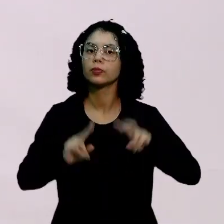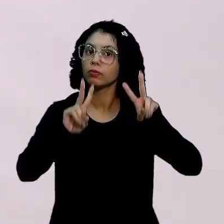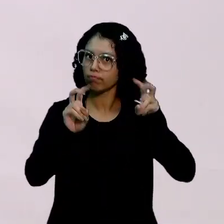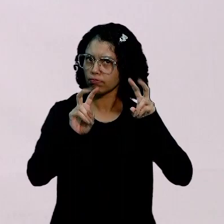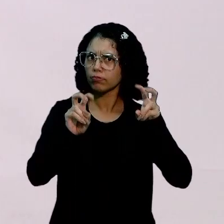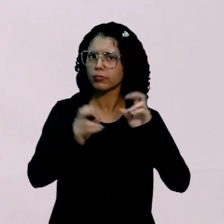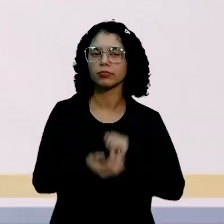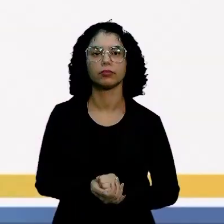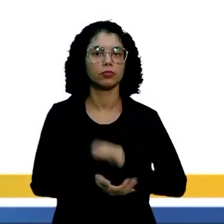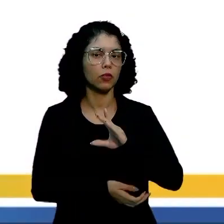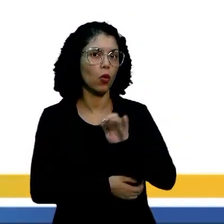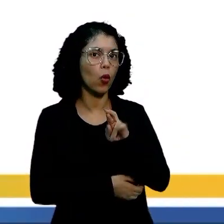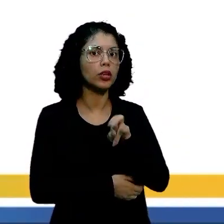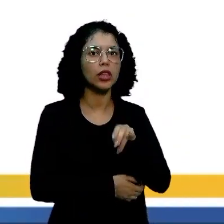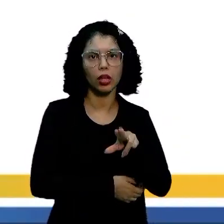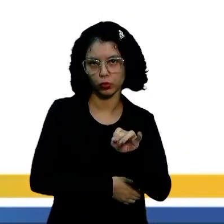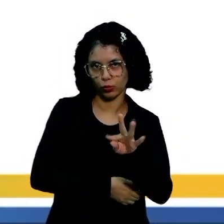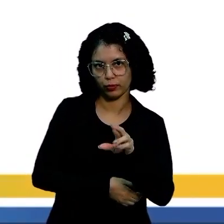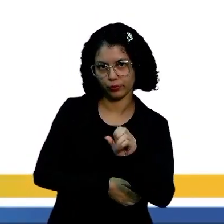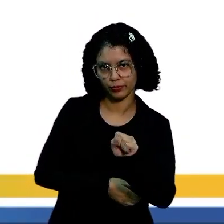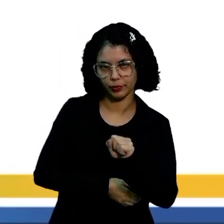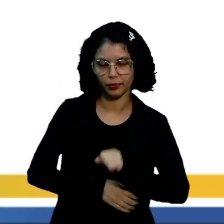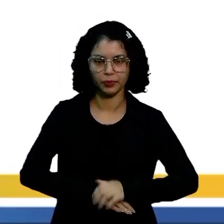sobre cognatos.